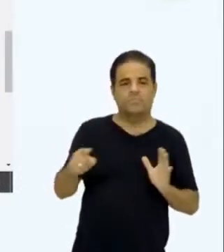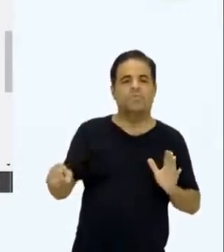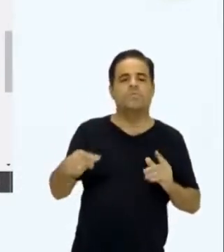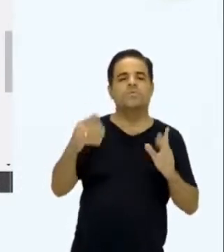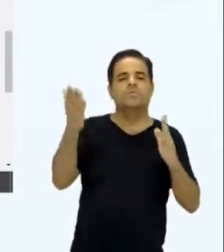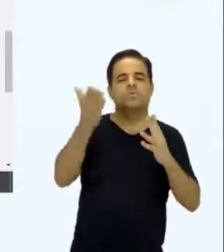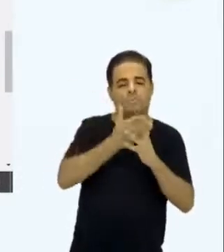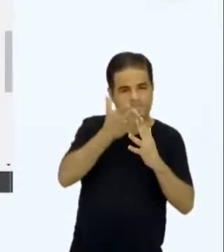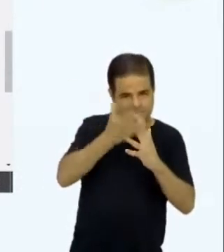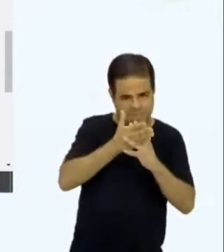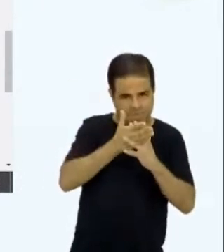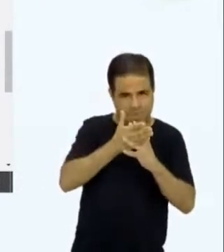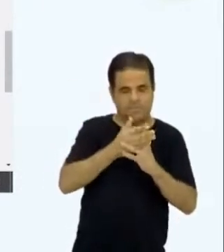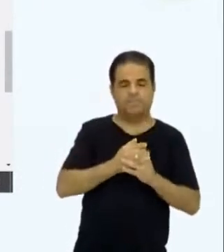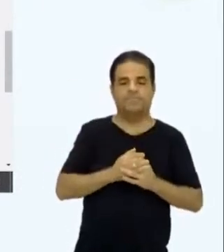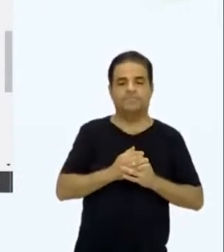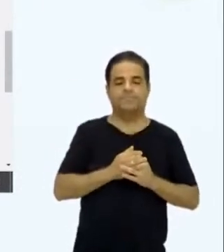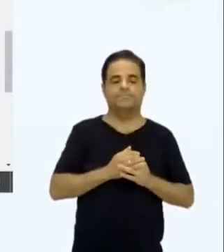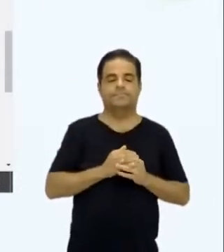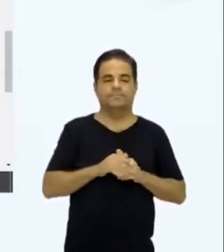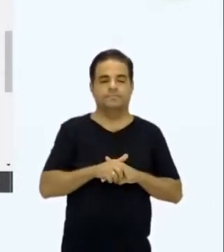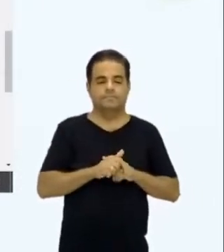meio.